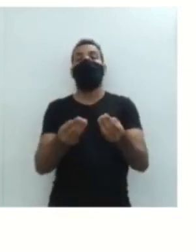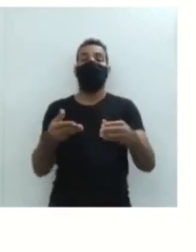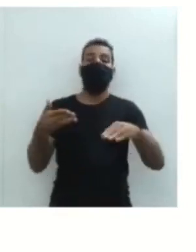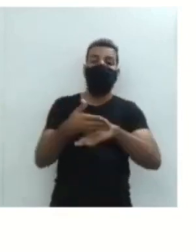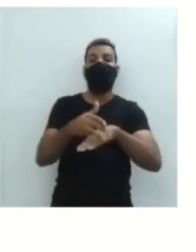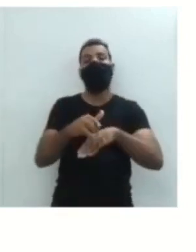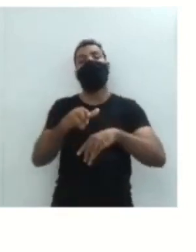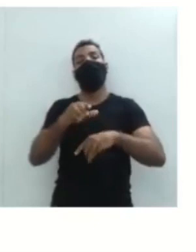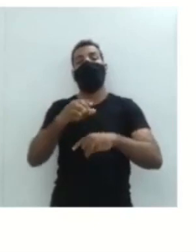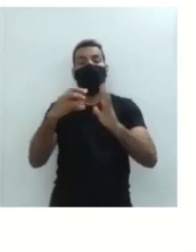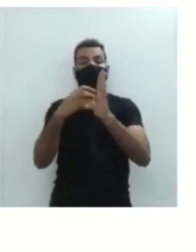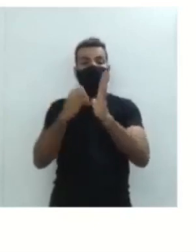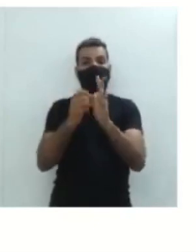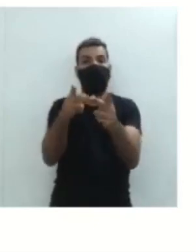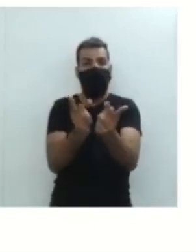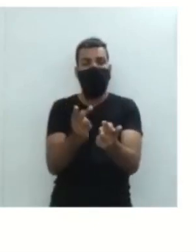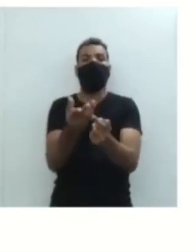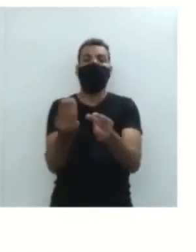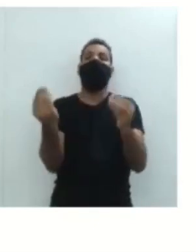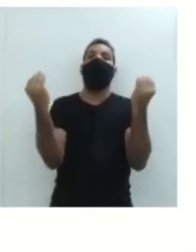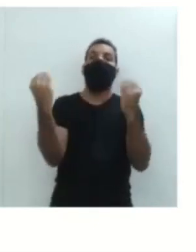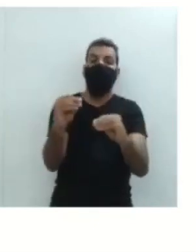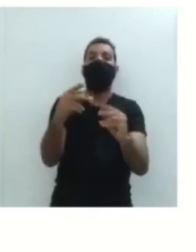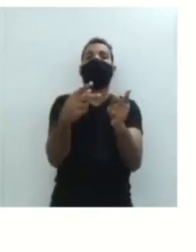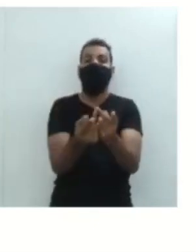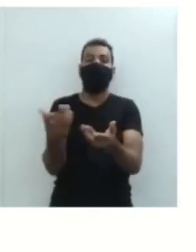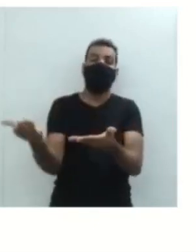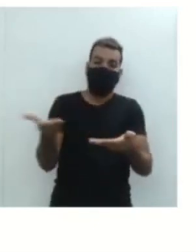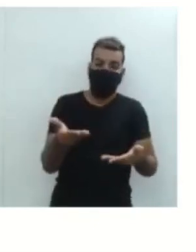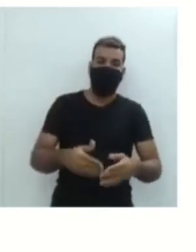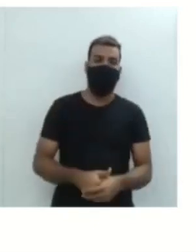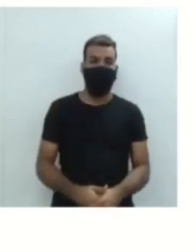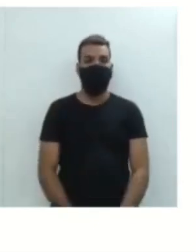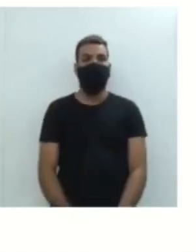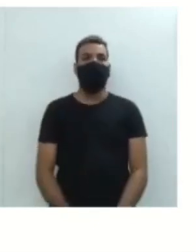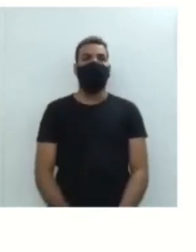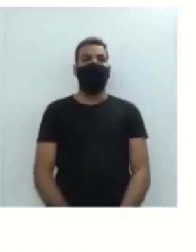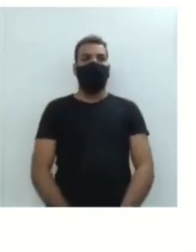chamar o método cadastrar prato e passar o objeto prato recebido ok